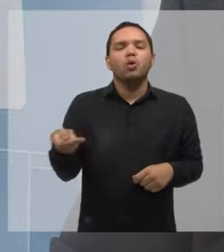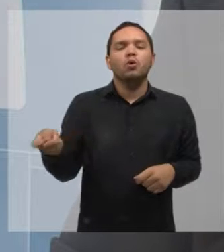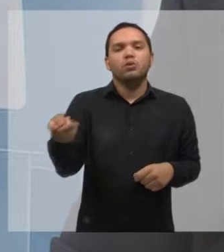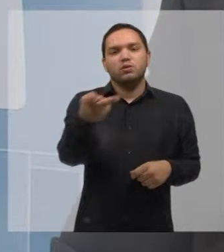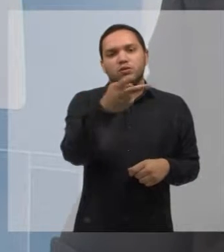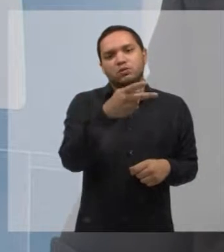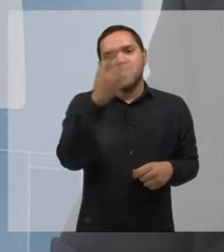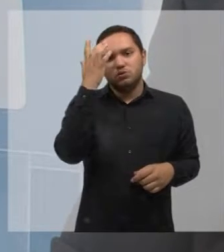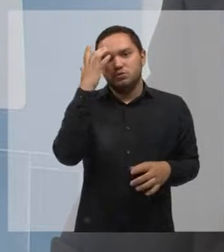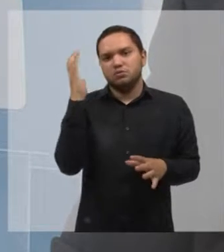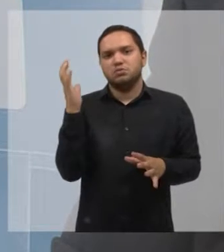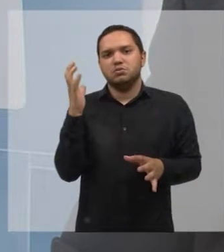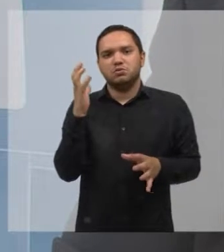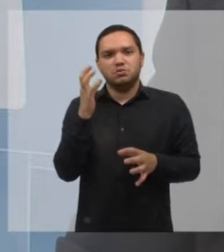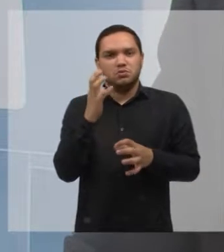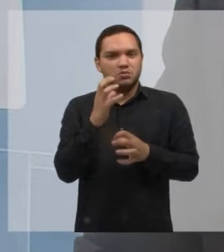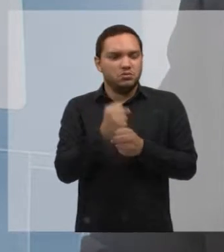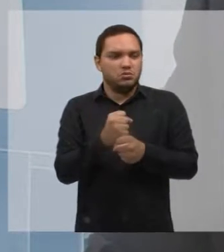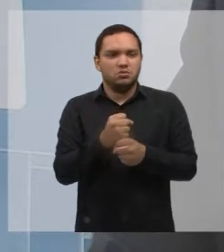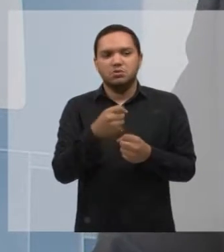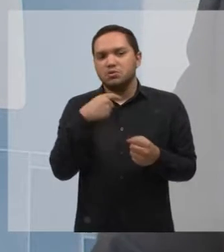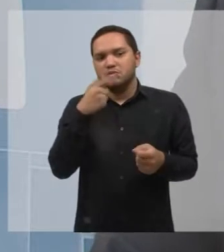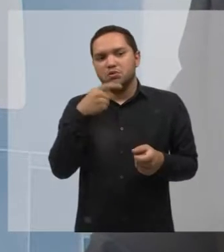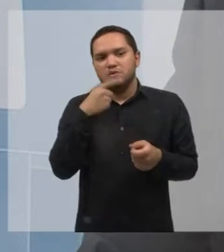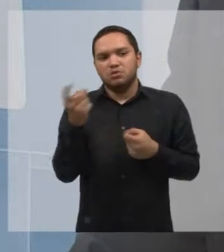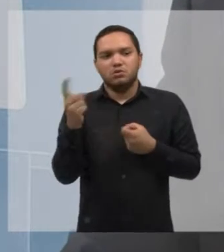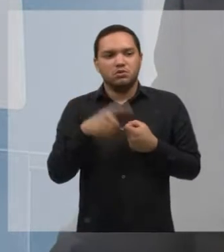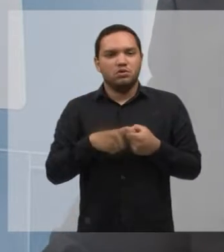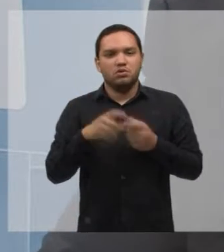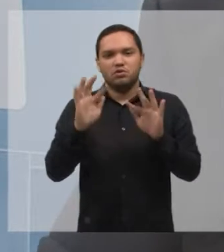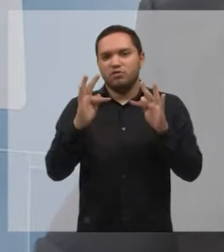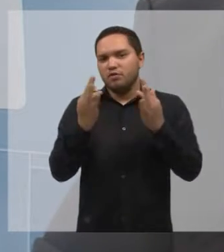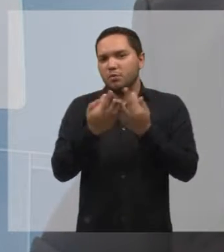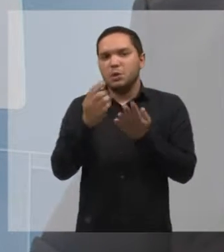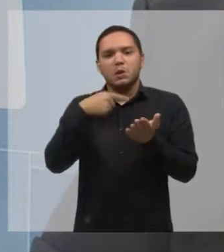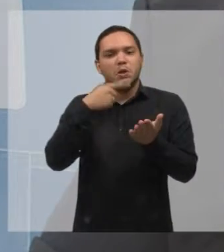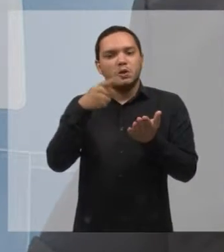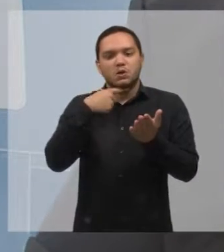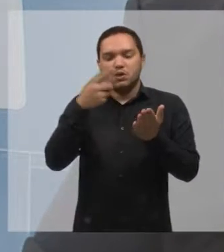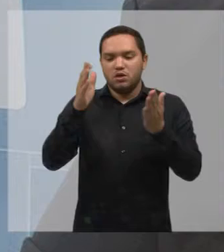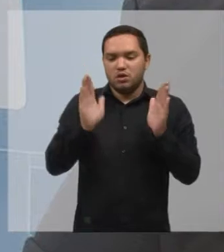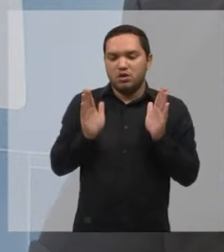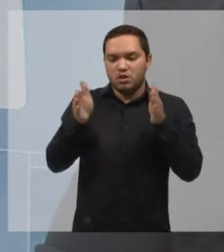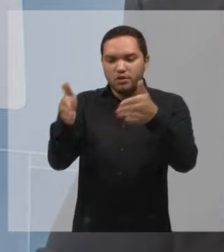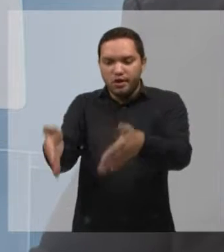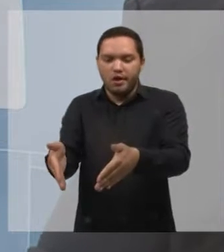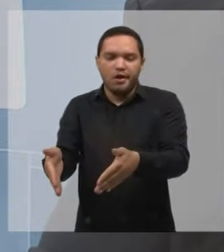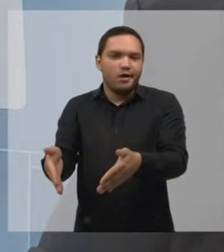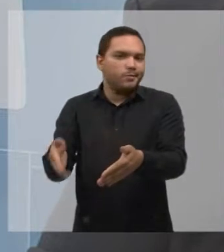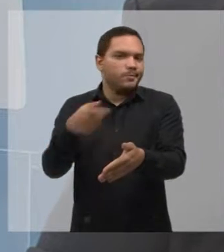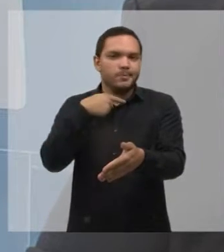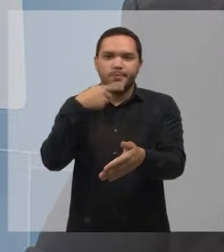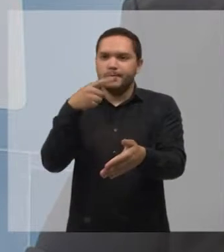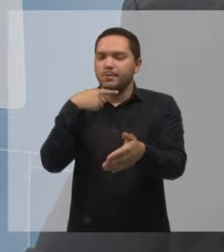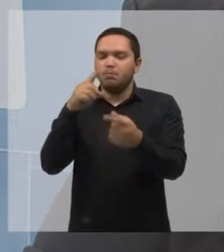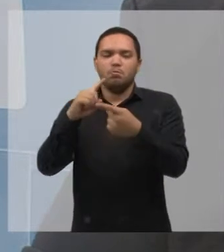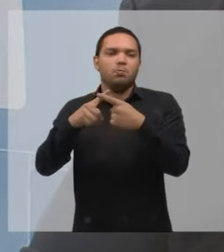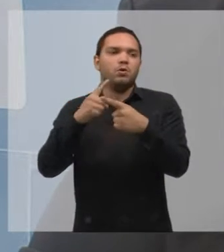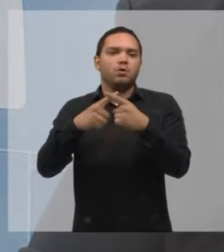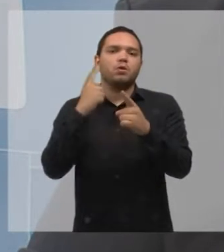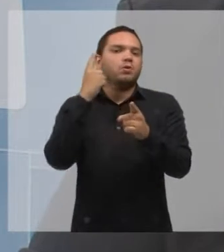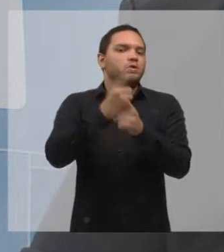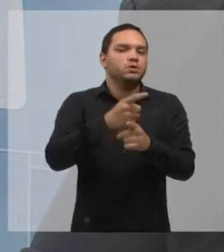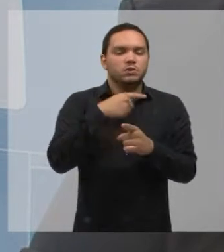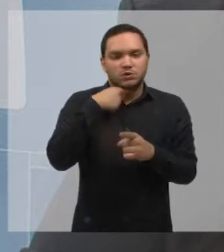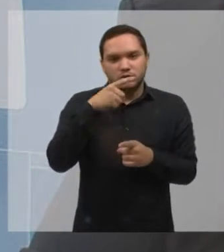a totalidade dos corpos não serão recuperados e essas famílias não terão direito nem mesmo de enterrar os seus entes queridos. E eu acho que